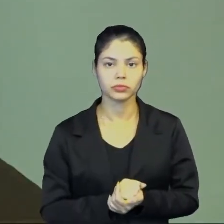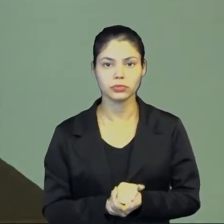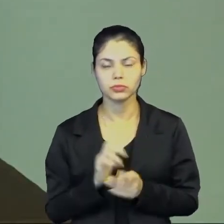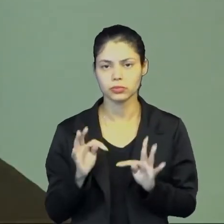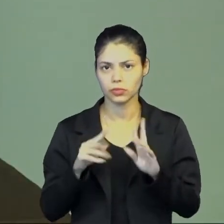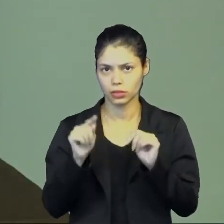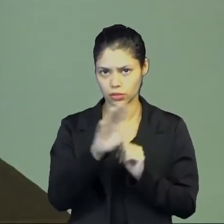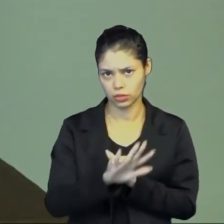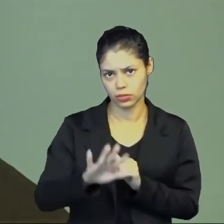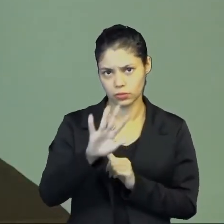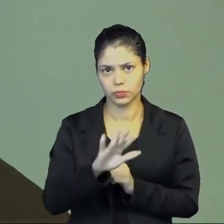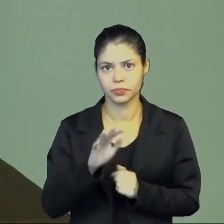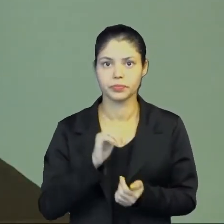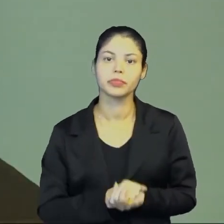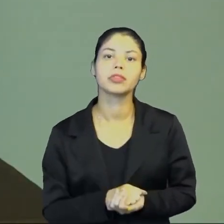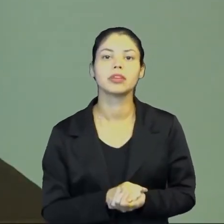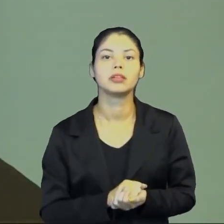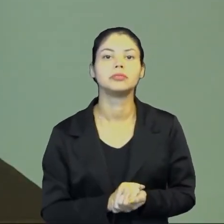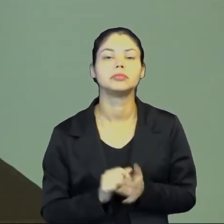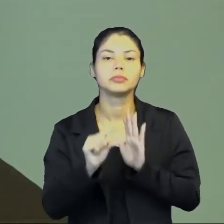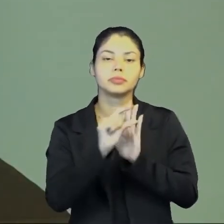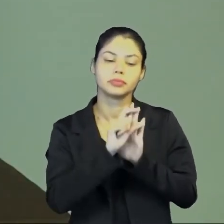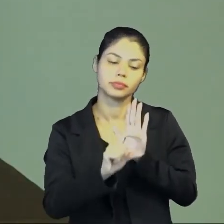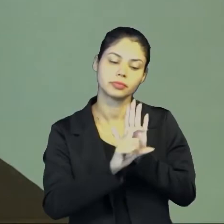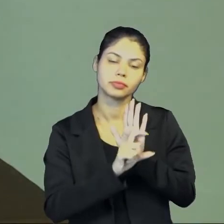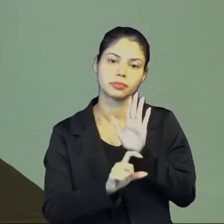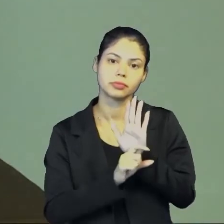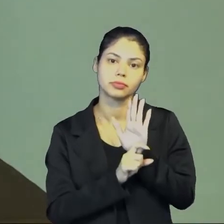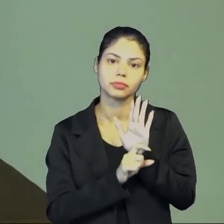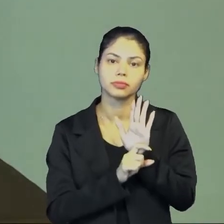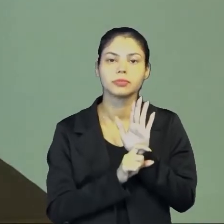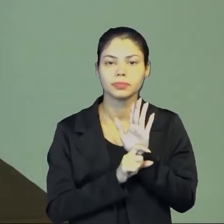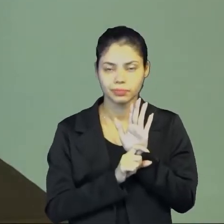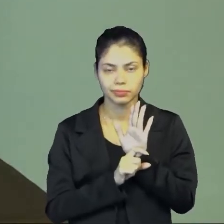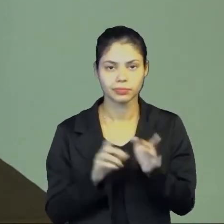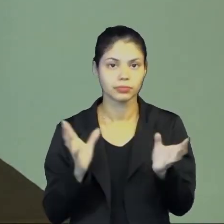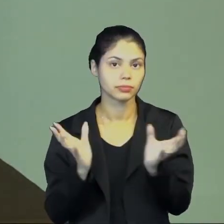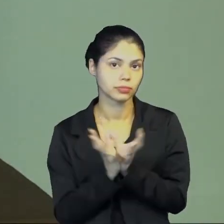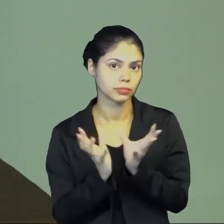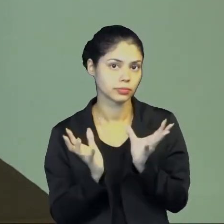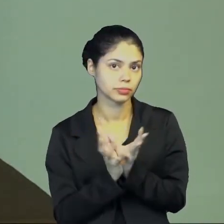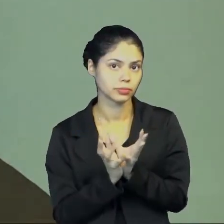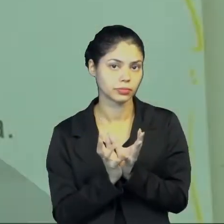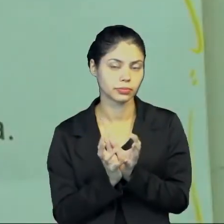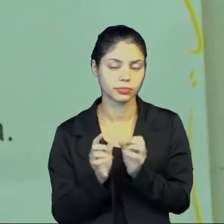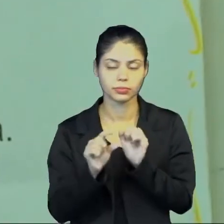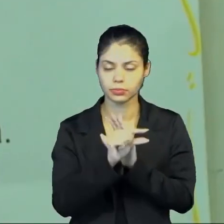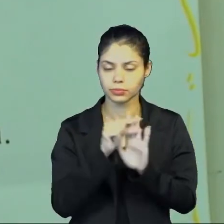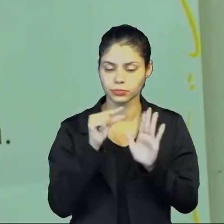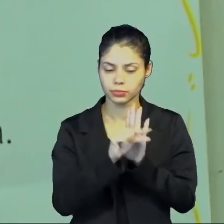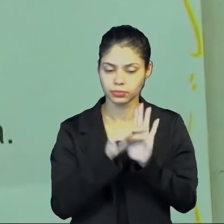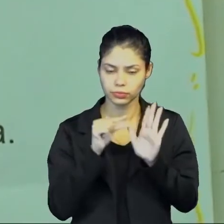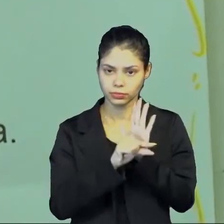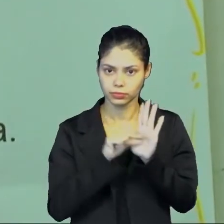ao todo, se eu observar, estrofe, ó. Eu tenho uma estrofe, que é um conjunto de versos, ó.